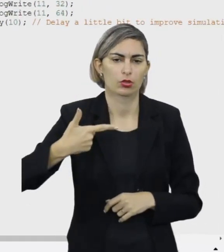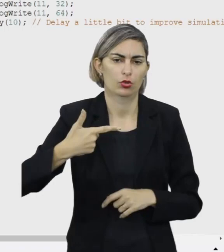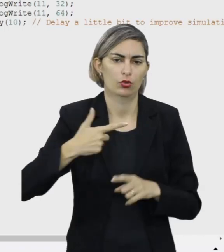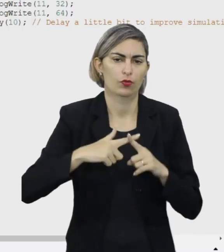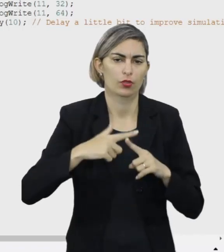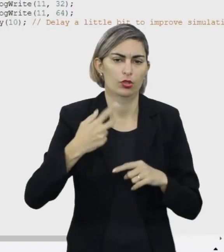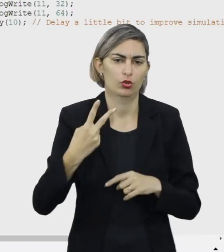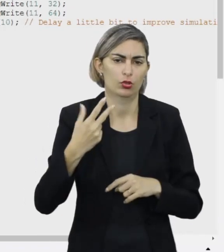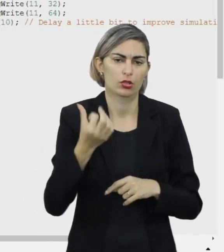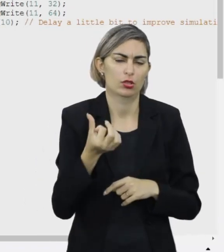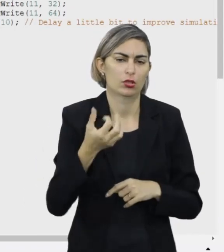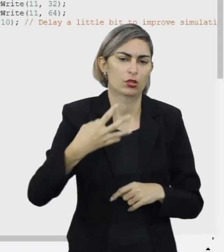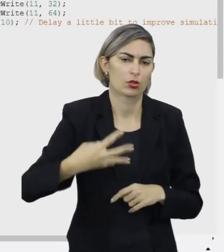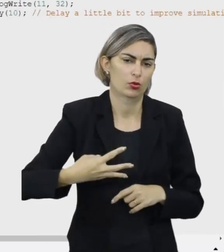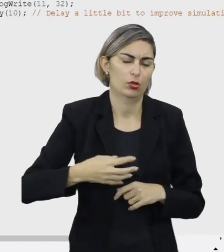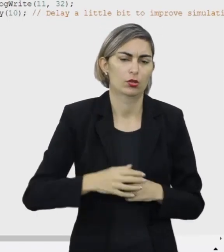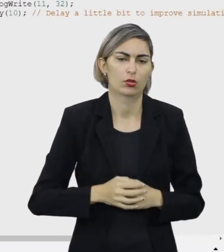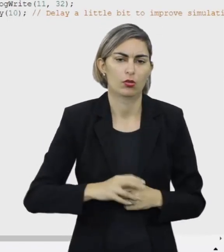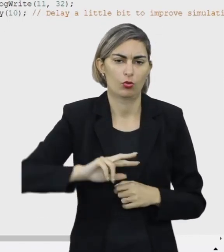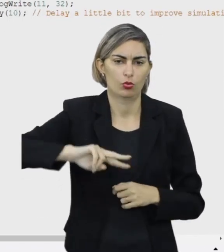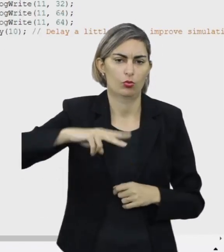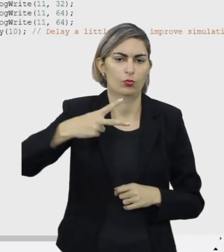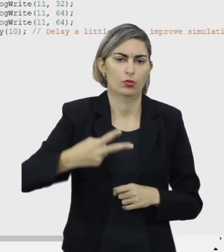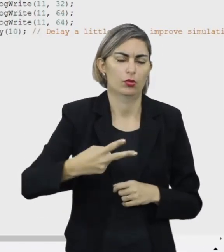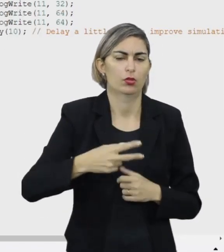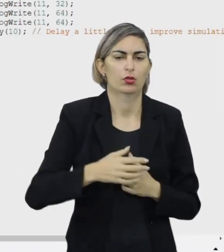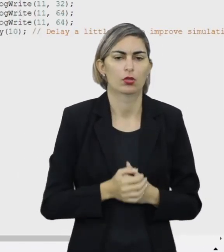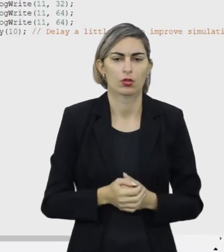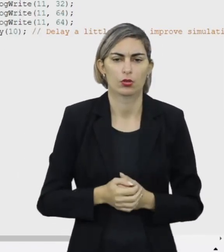2, 64. Duplicar.